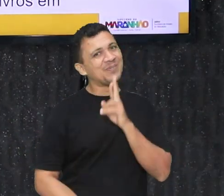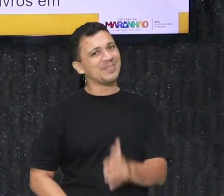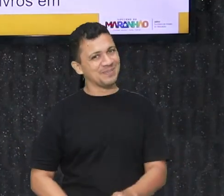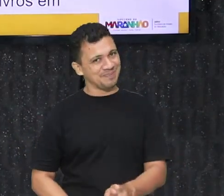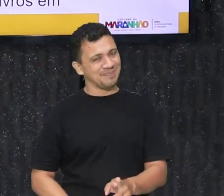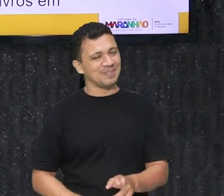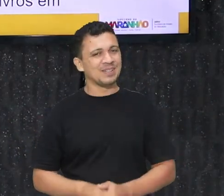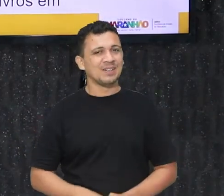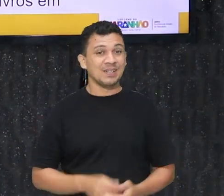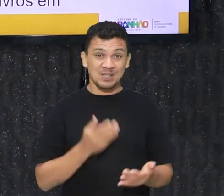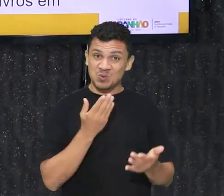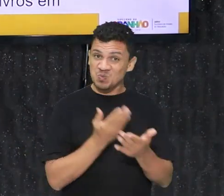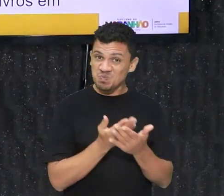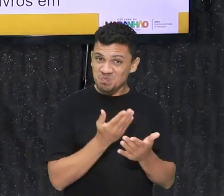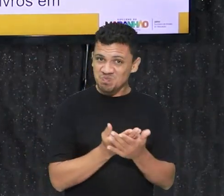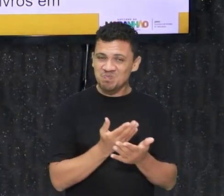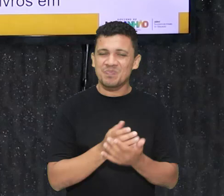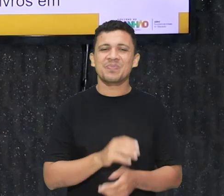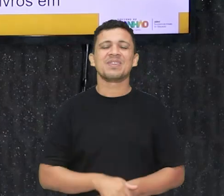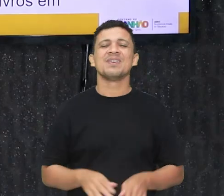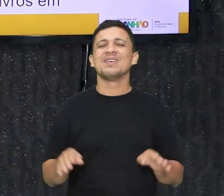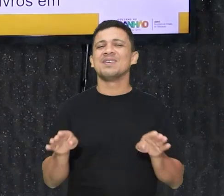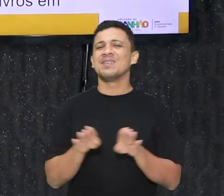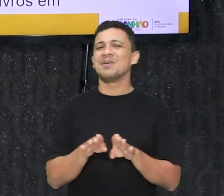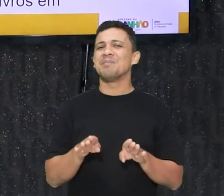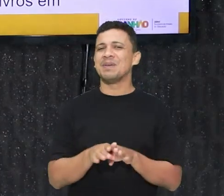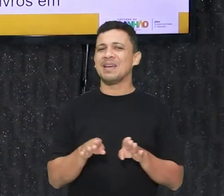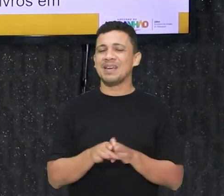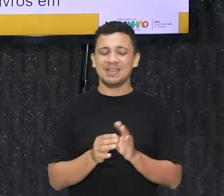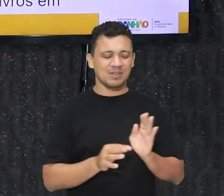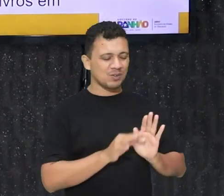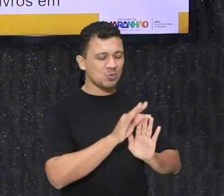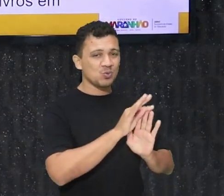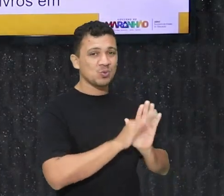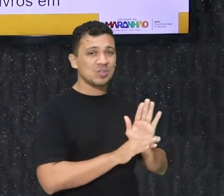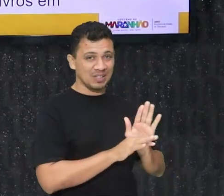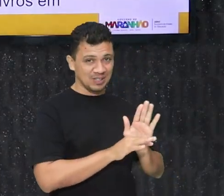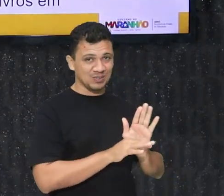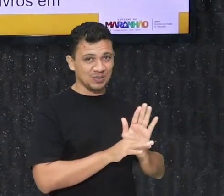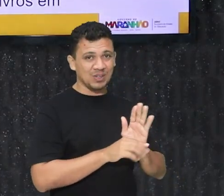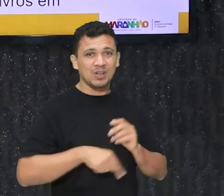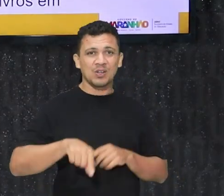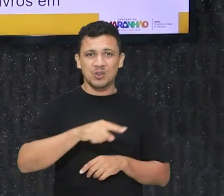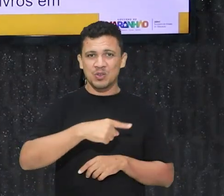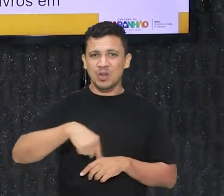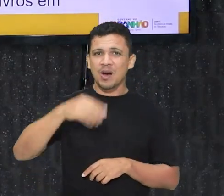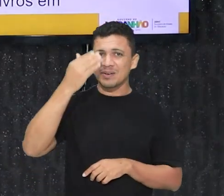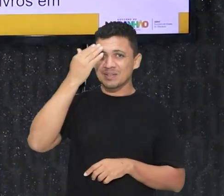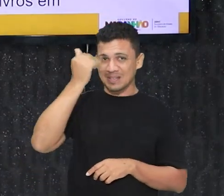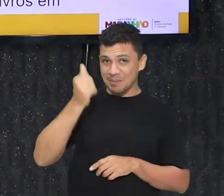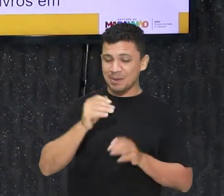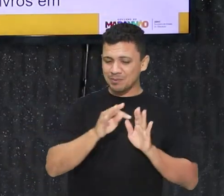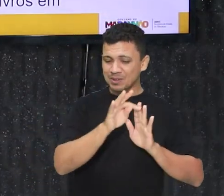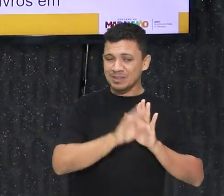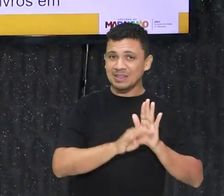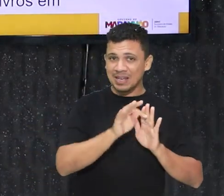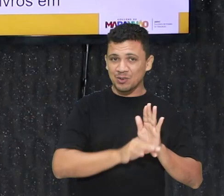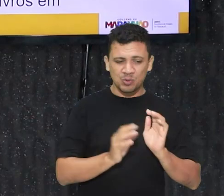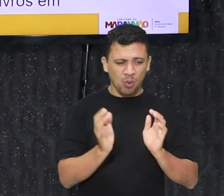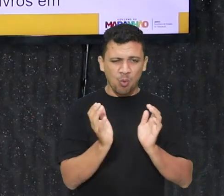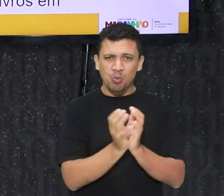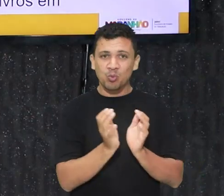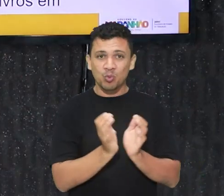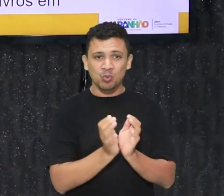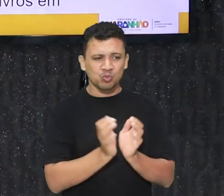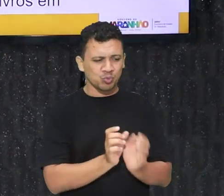certo? Estudando! E tudo, claro, a partir do texto. Já sabemos que o texto é um conjunto de